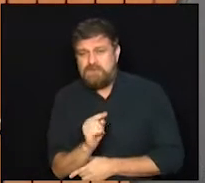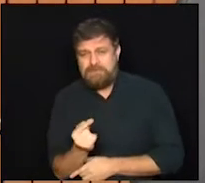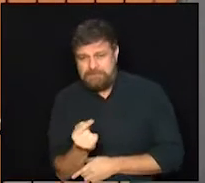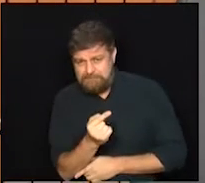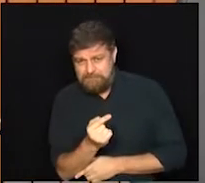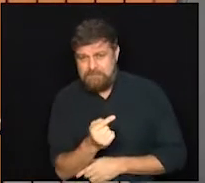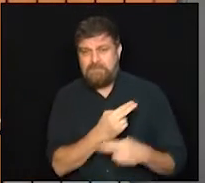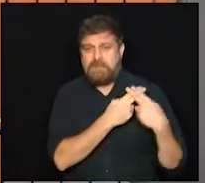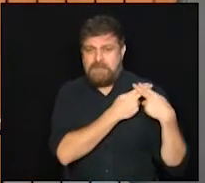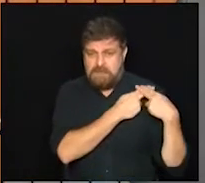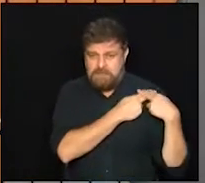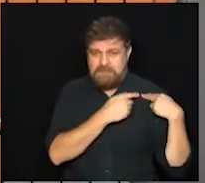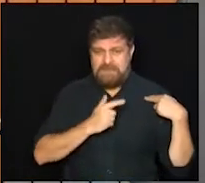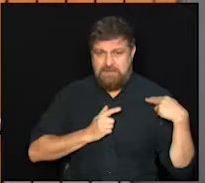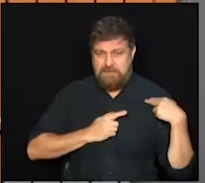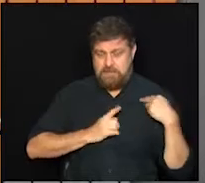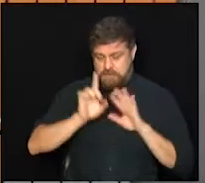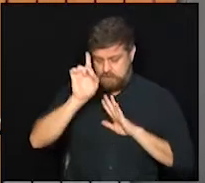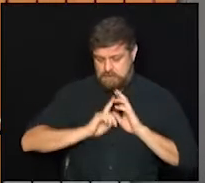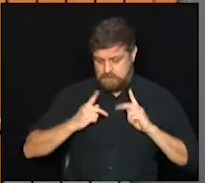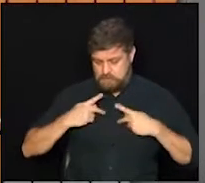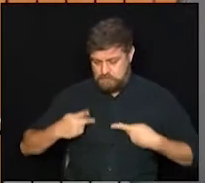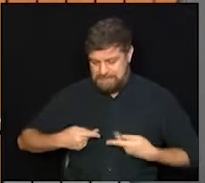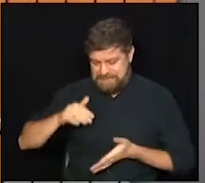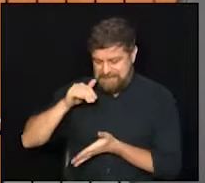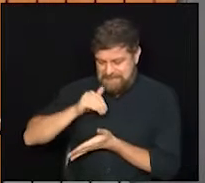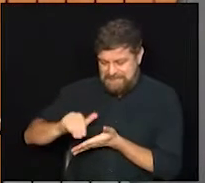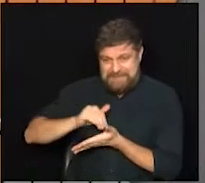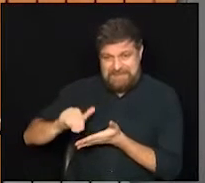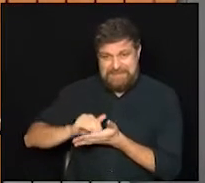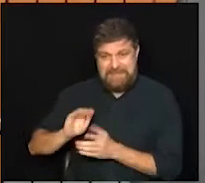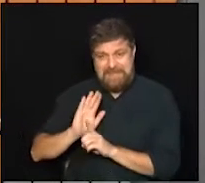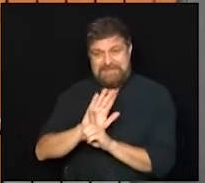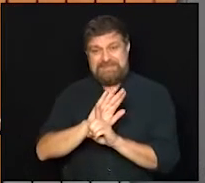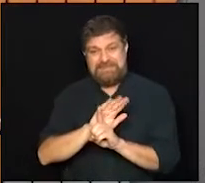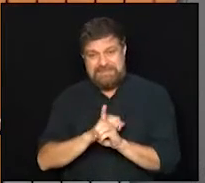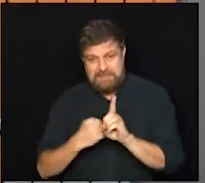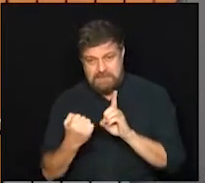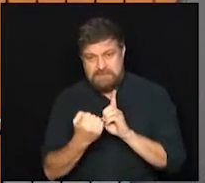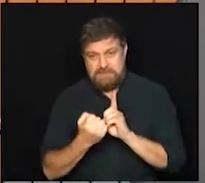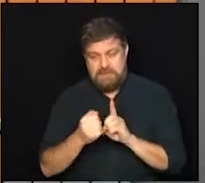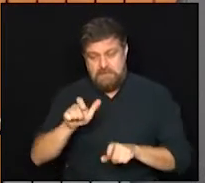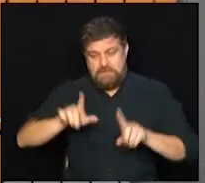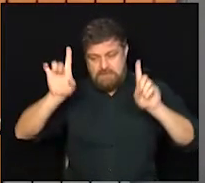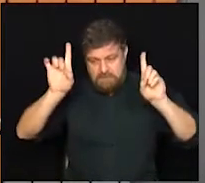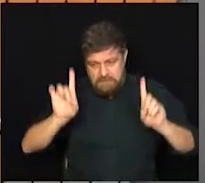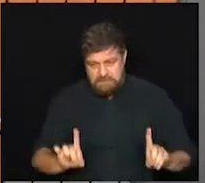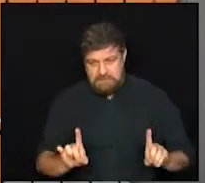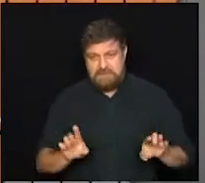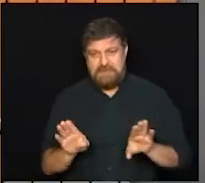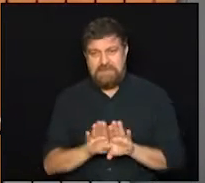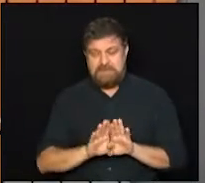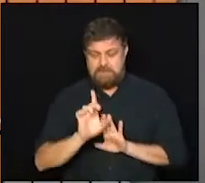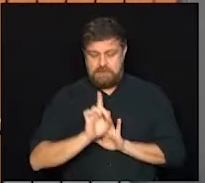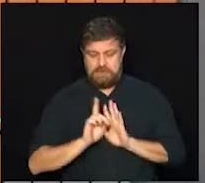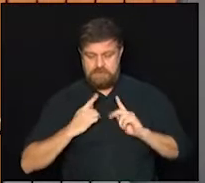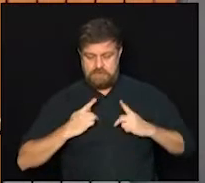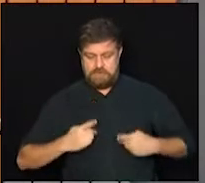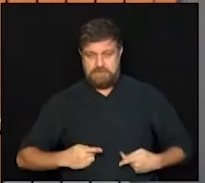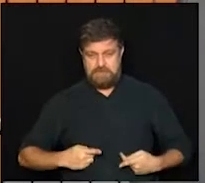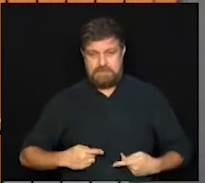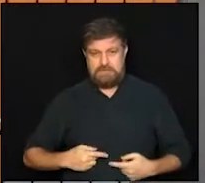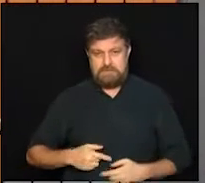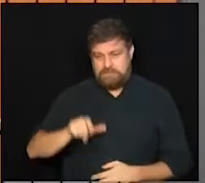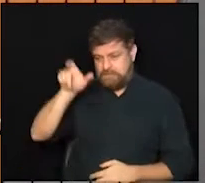responsável pelo Departamento de Direitos Humanos da Secretaria Municipal de Assistência Social, Pessoa com Deficiência e Direitos Humanos.